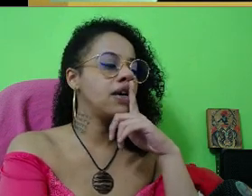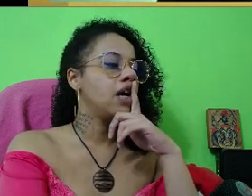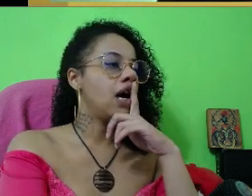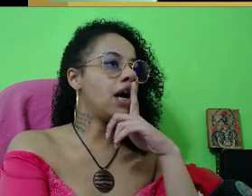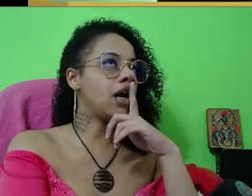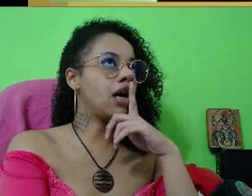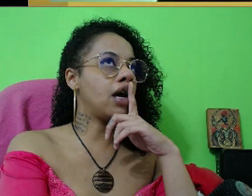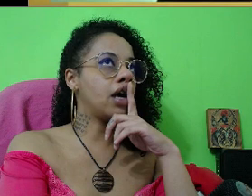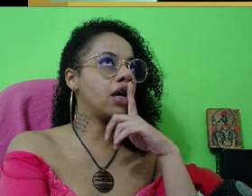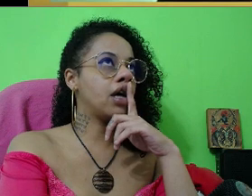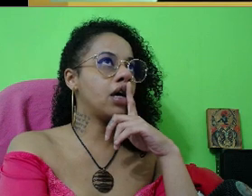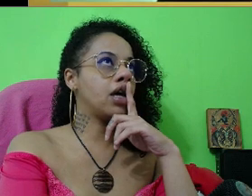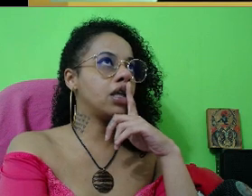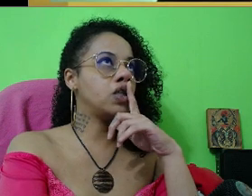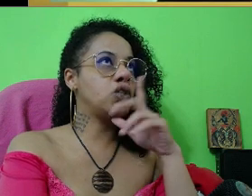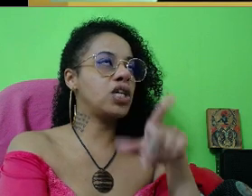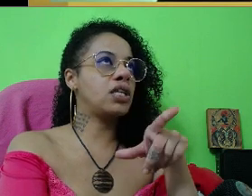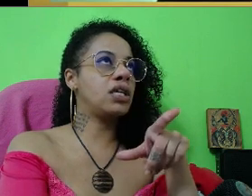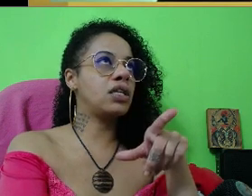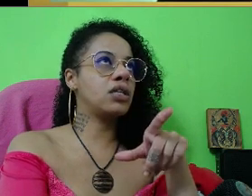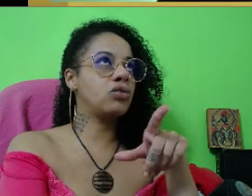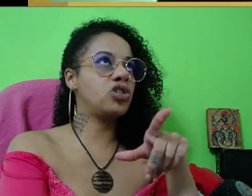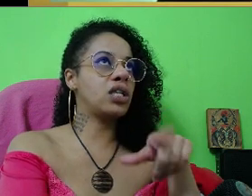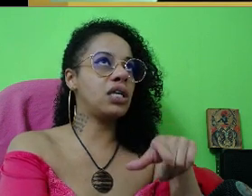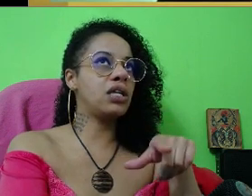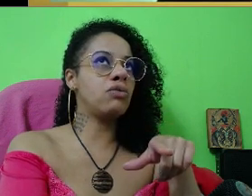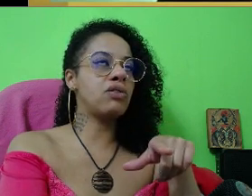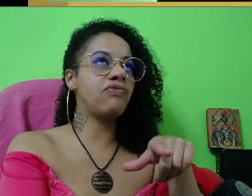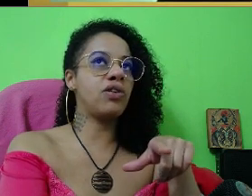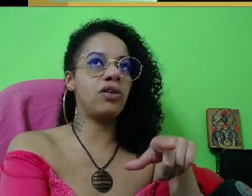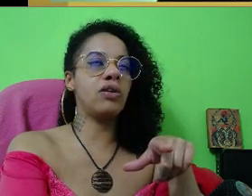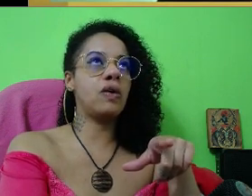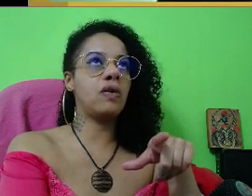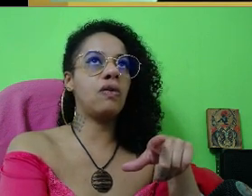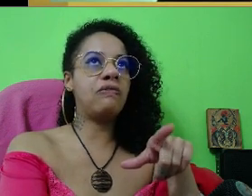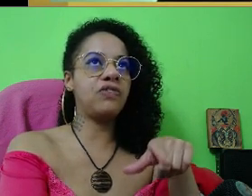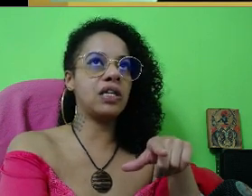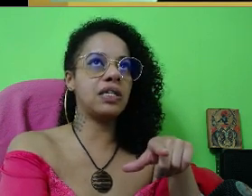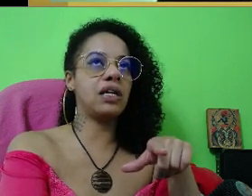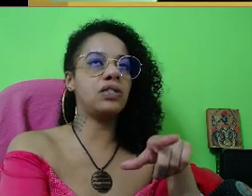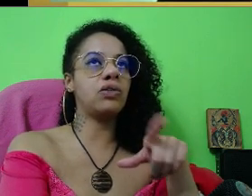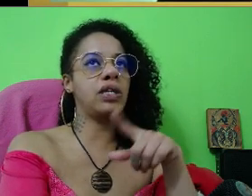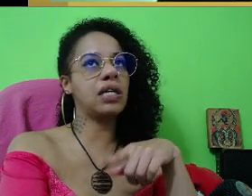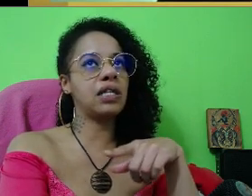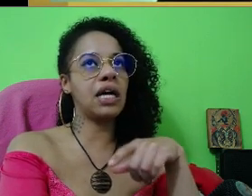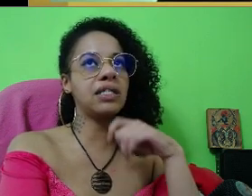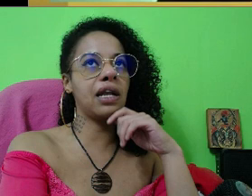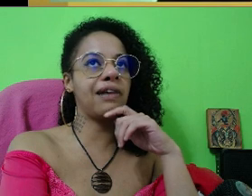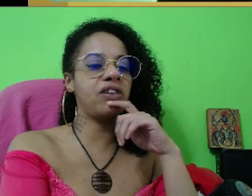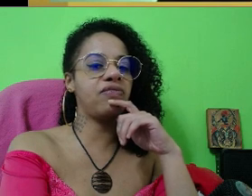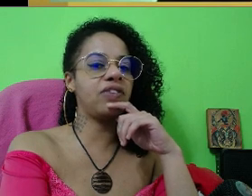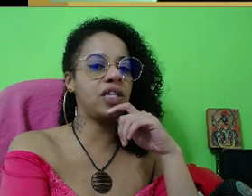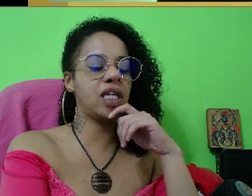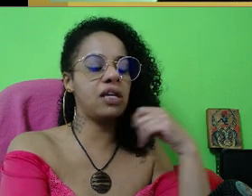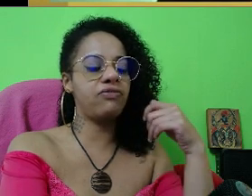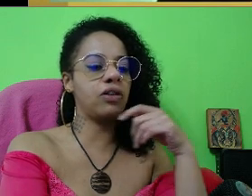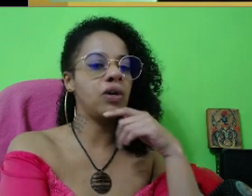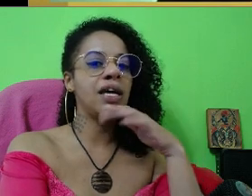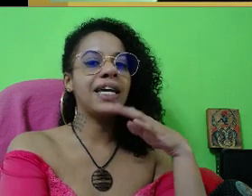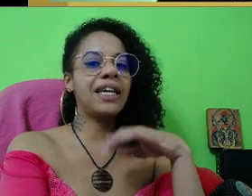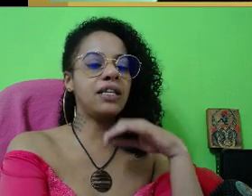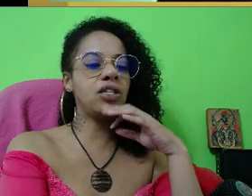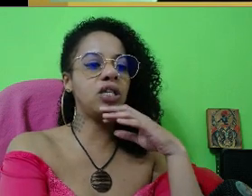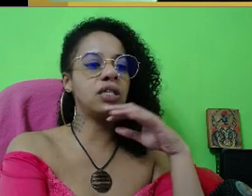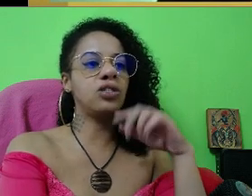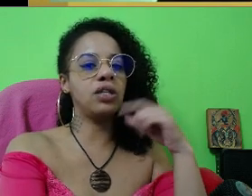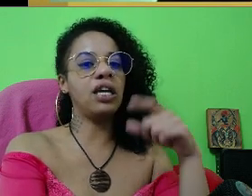dias do dia do dia 31 que foi o fim das eleições até essa Live referida que ele